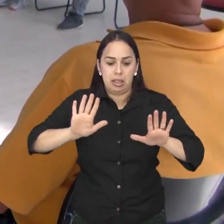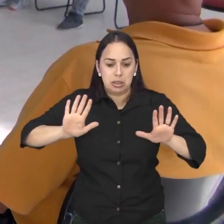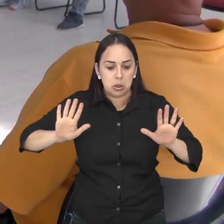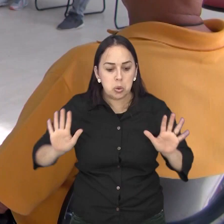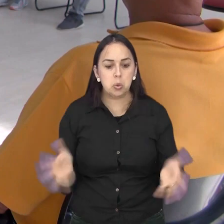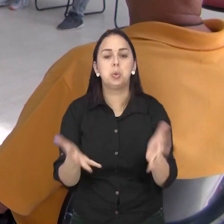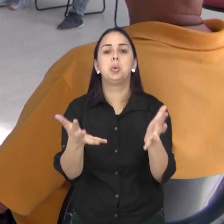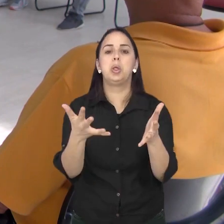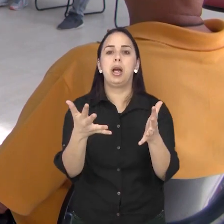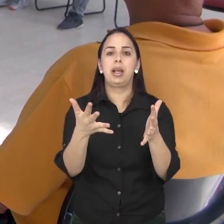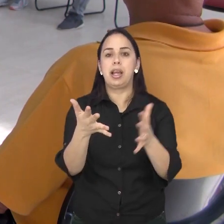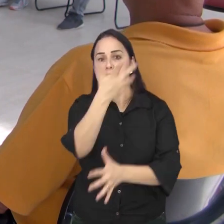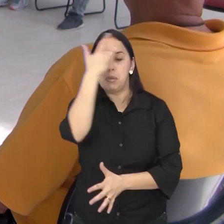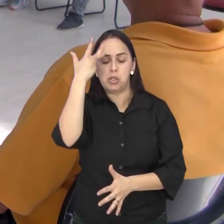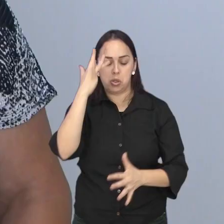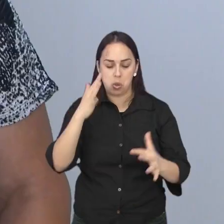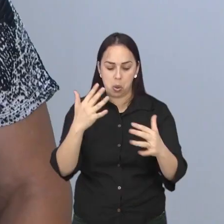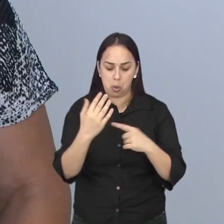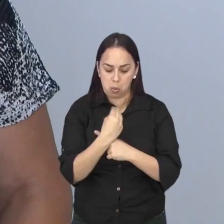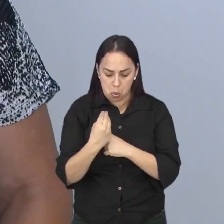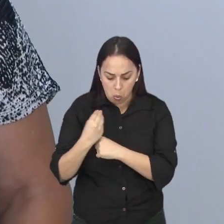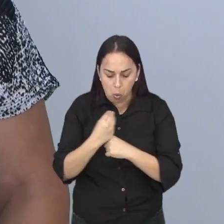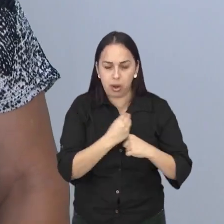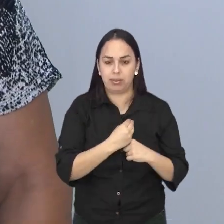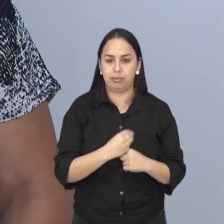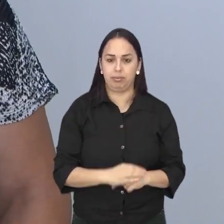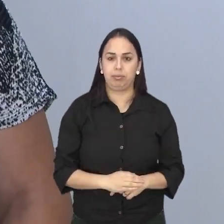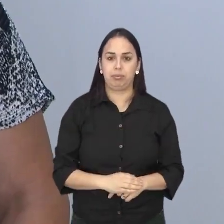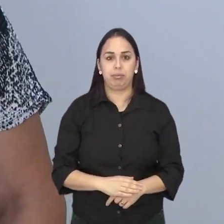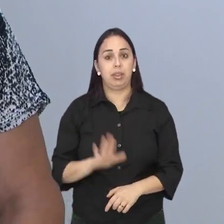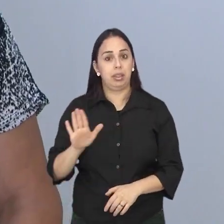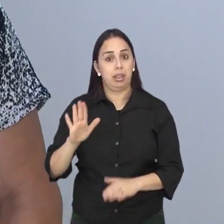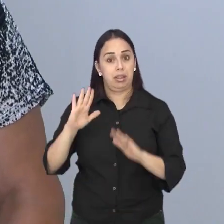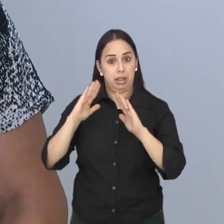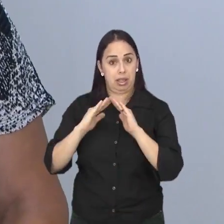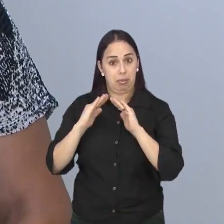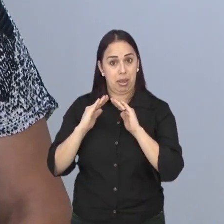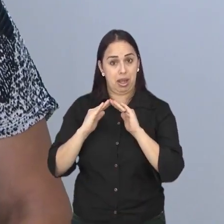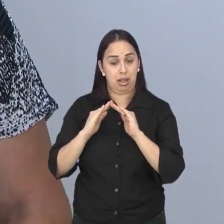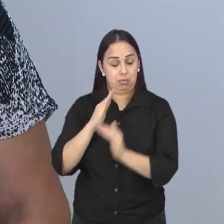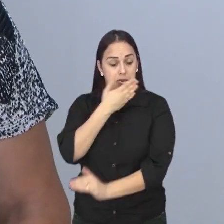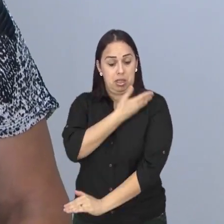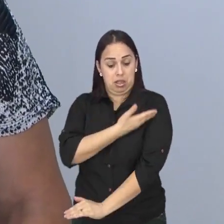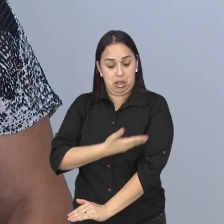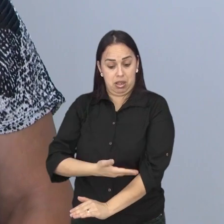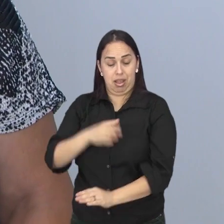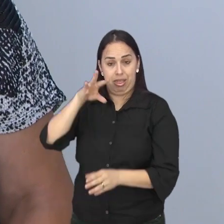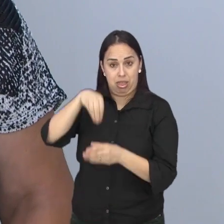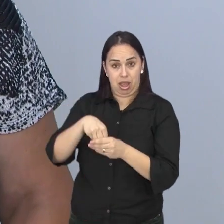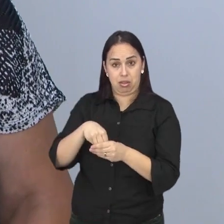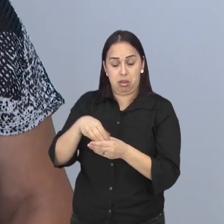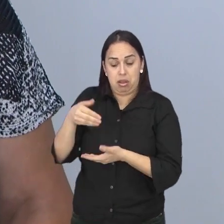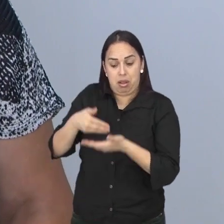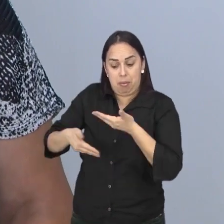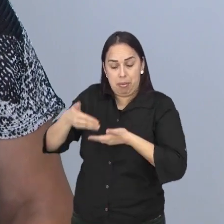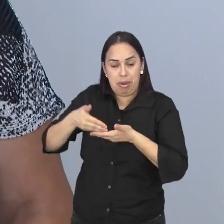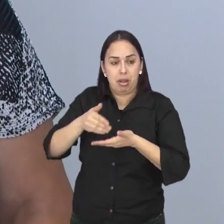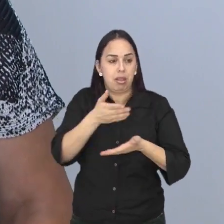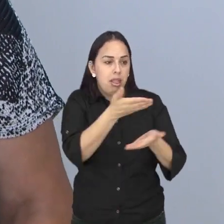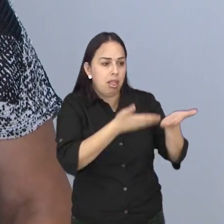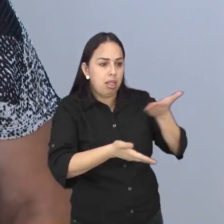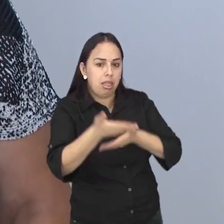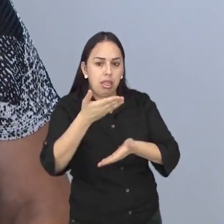e incentivar o autocuidado. Traz pra gente, muda até dentro de casa, um hábito da gente, a convivência com